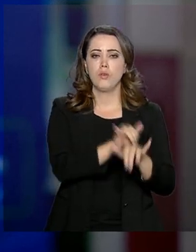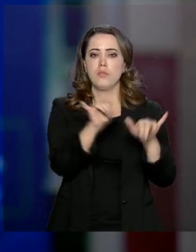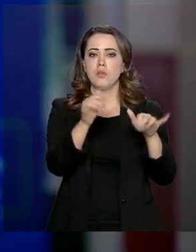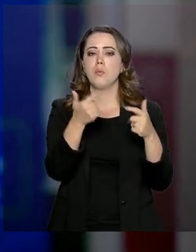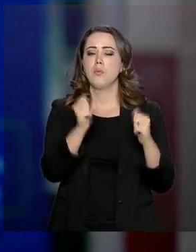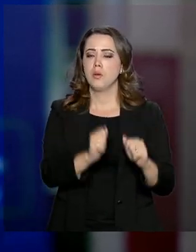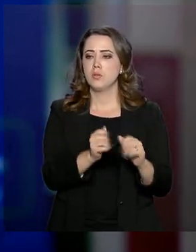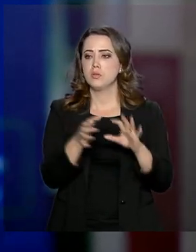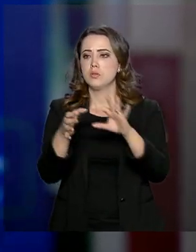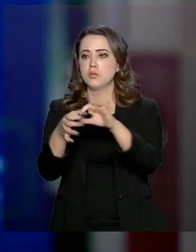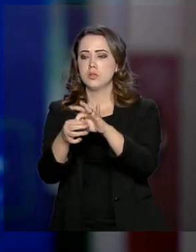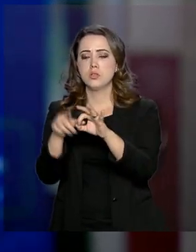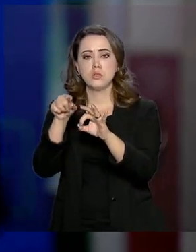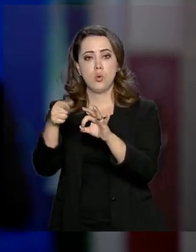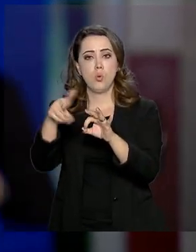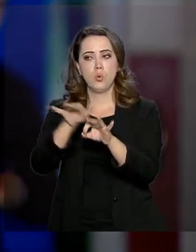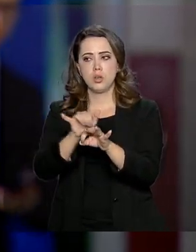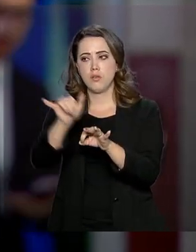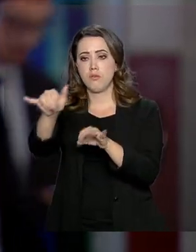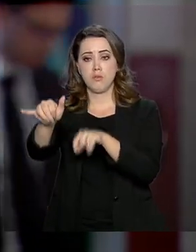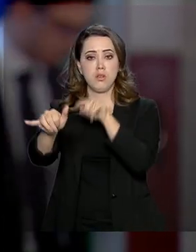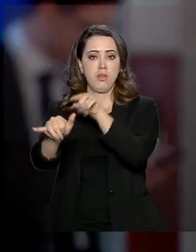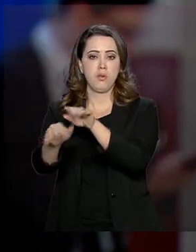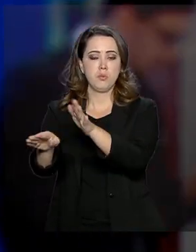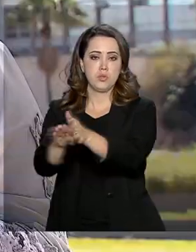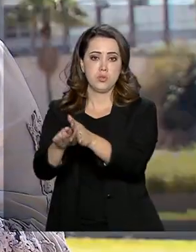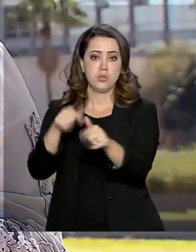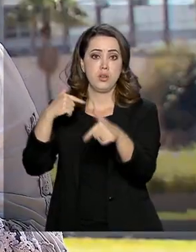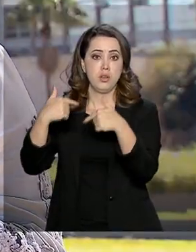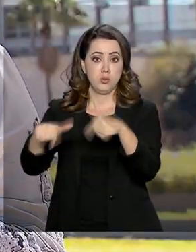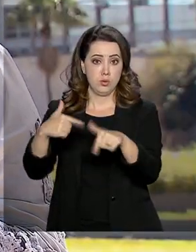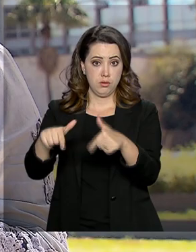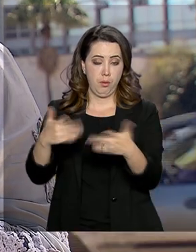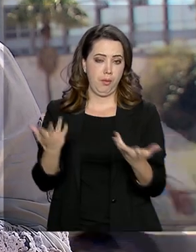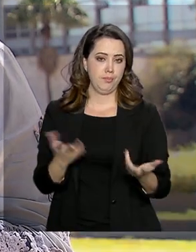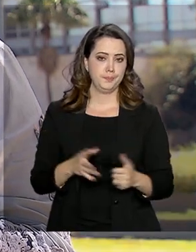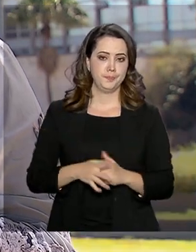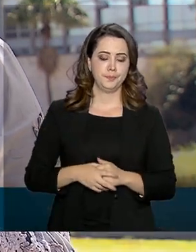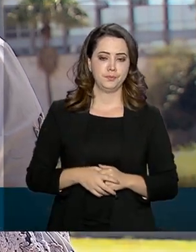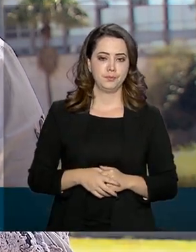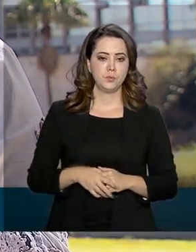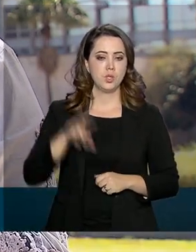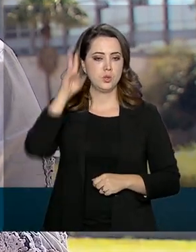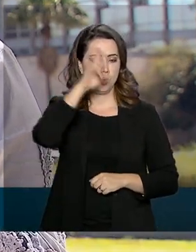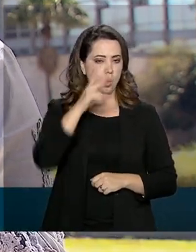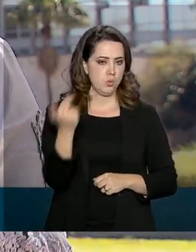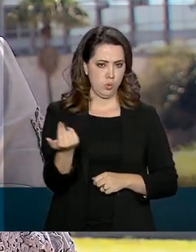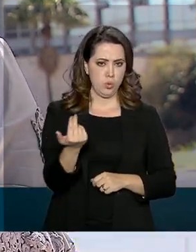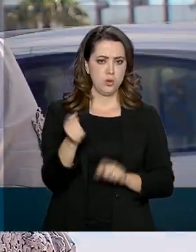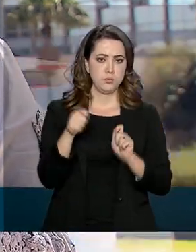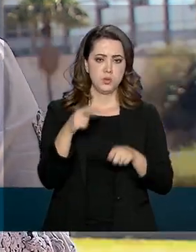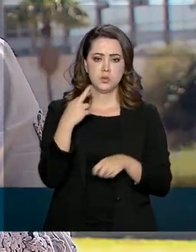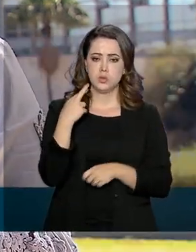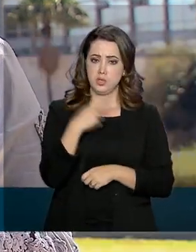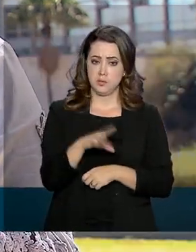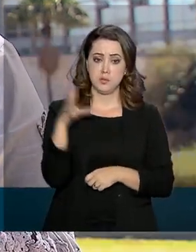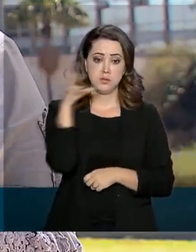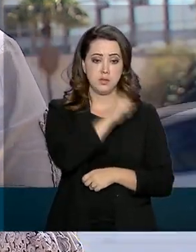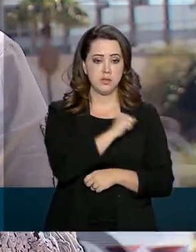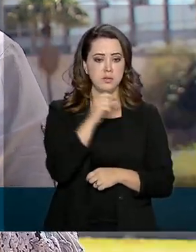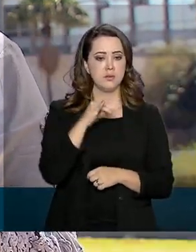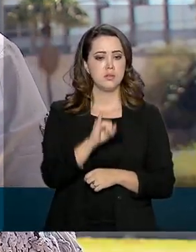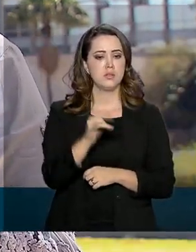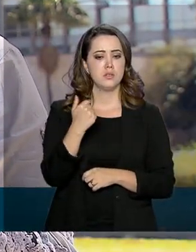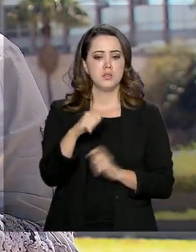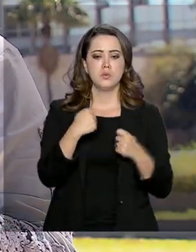pegar minha conexão para esse meu voo, para essa minha viagem a trabalho. Histórias como essas vão poder ser solucionadas mais rapidamente